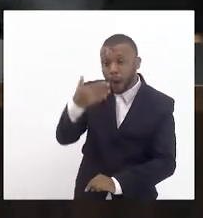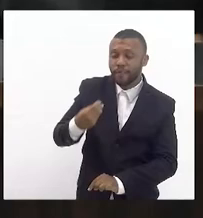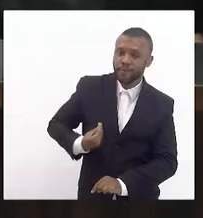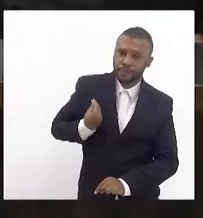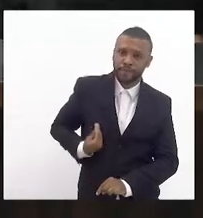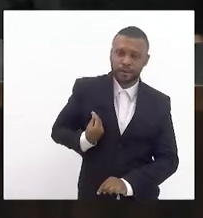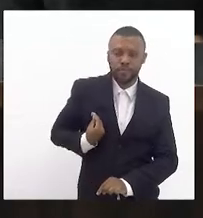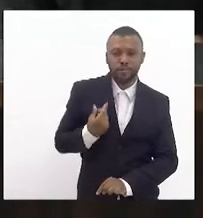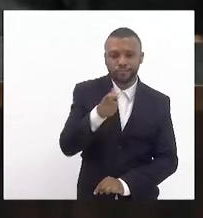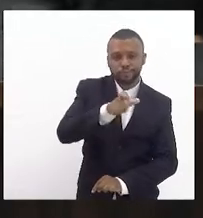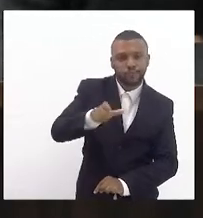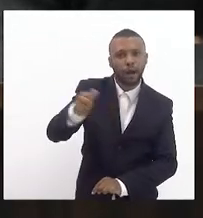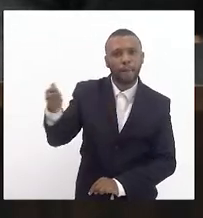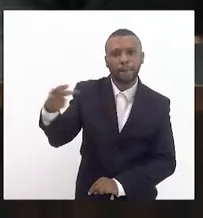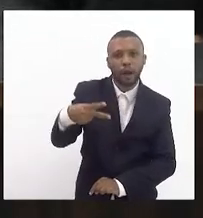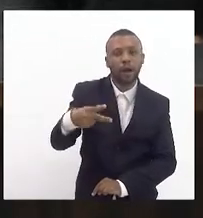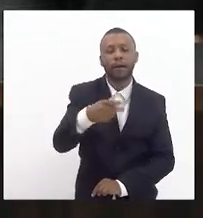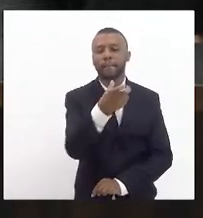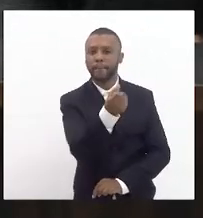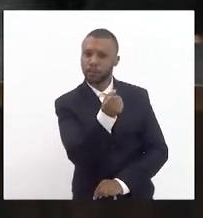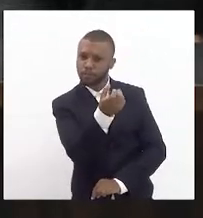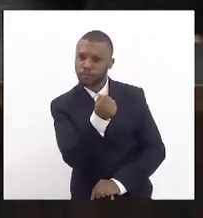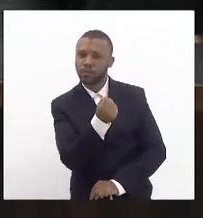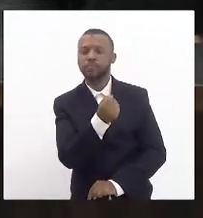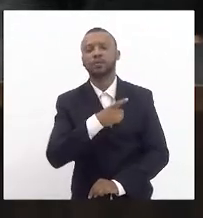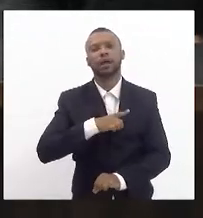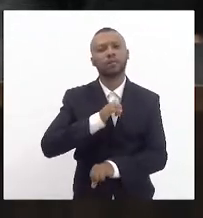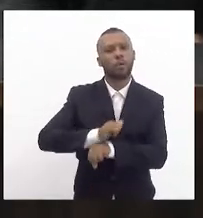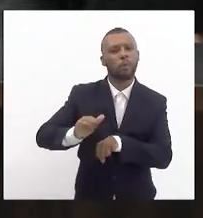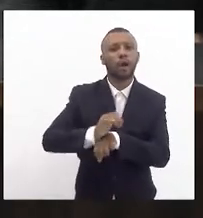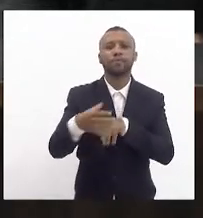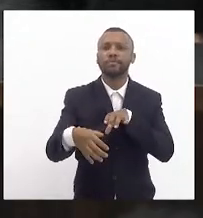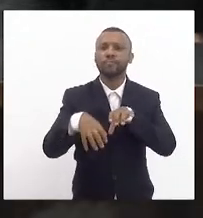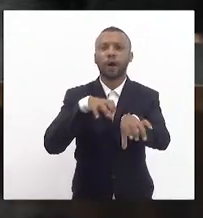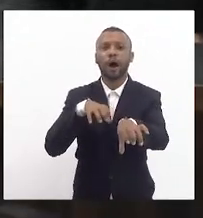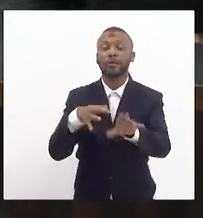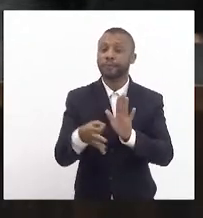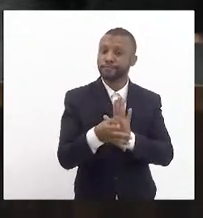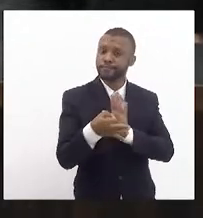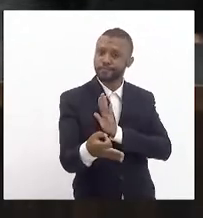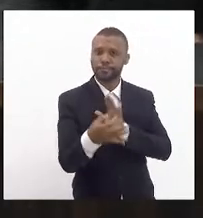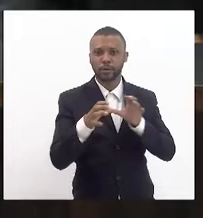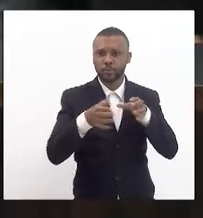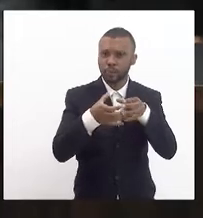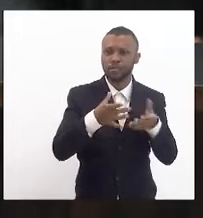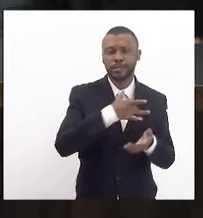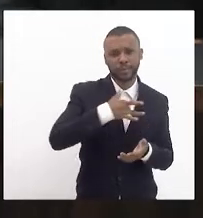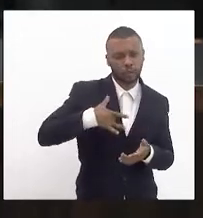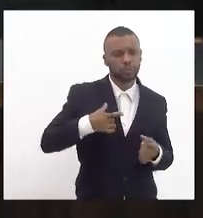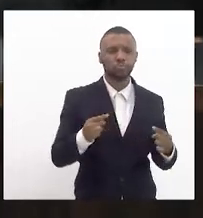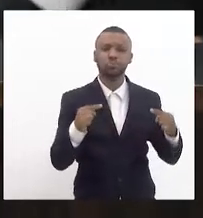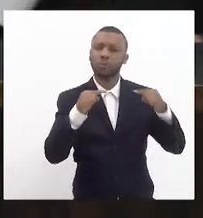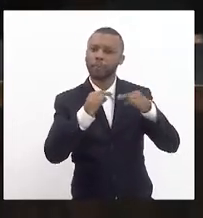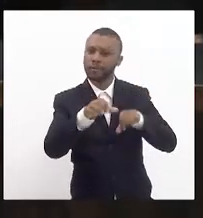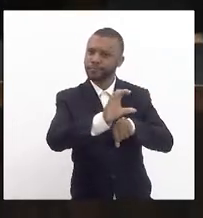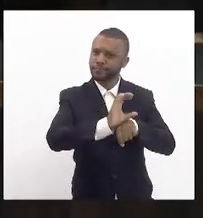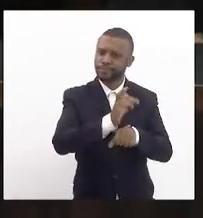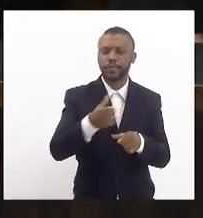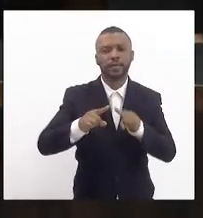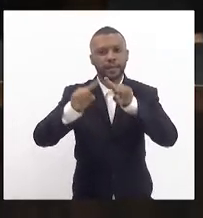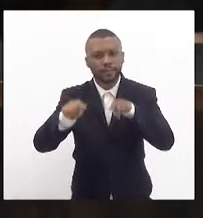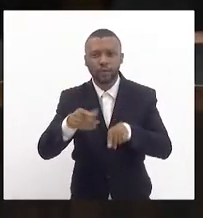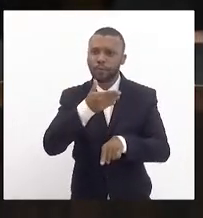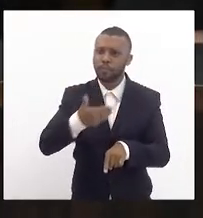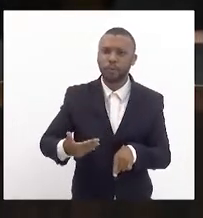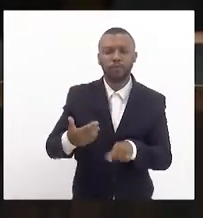seus aposentados e pensionistas através de métodos remotos. Pareceres da Comissão de Constituição e Justiça pela constitucionalidade. Servidores públicos,